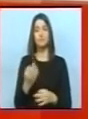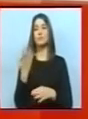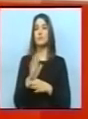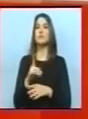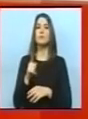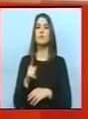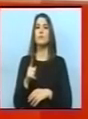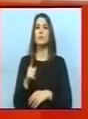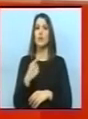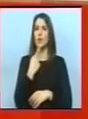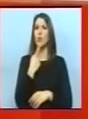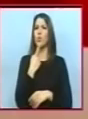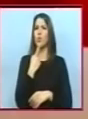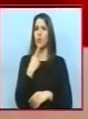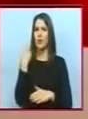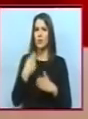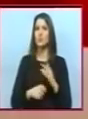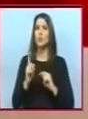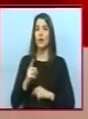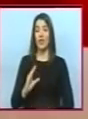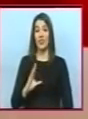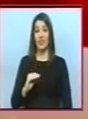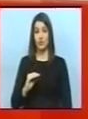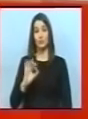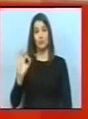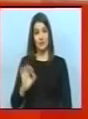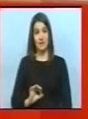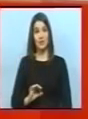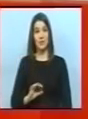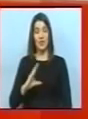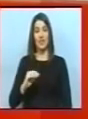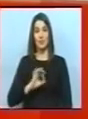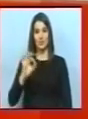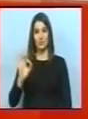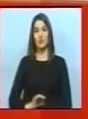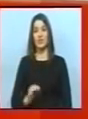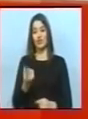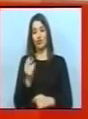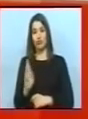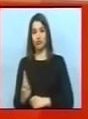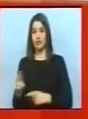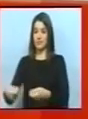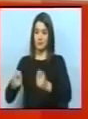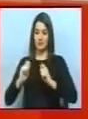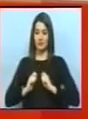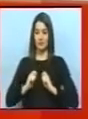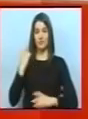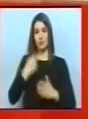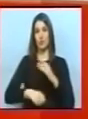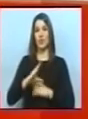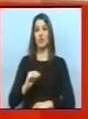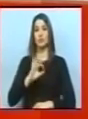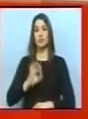O que é substancialmente elevada? É 10% sobre 10%. Sobre o valor da herança. Portanto, por exemplo, se estivermos a falar de